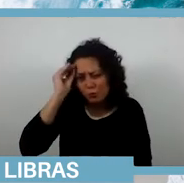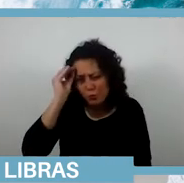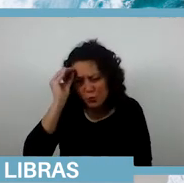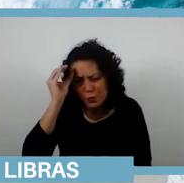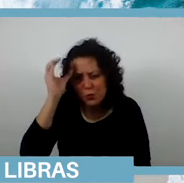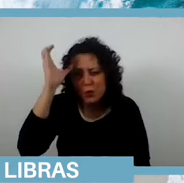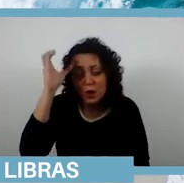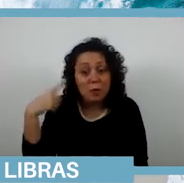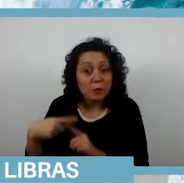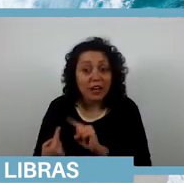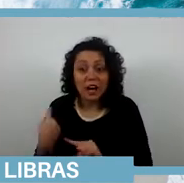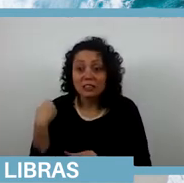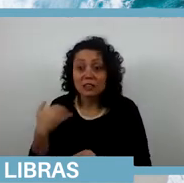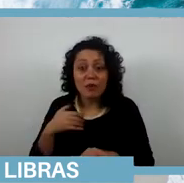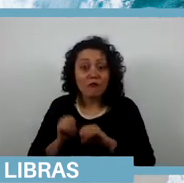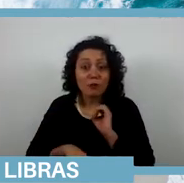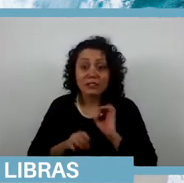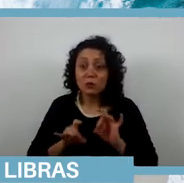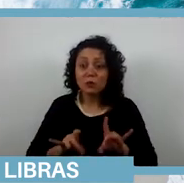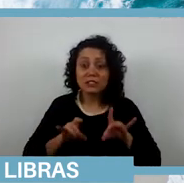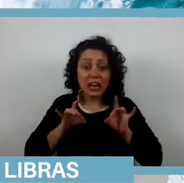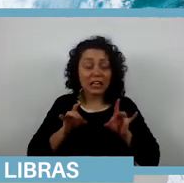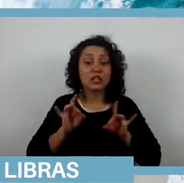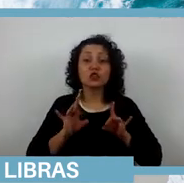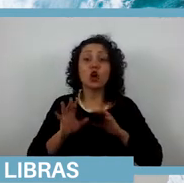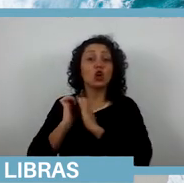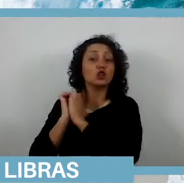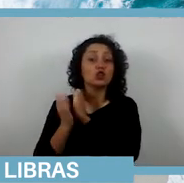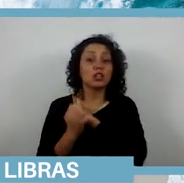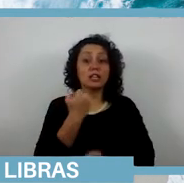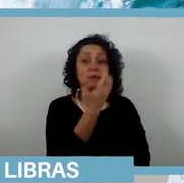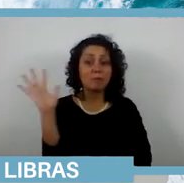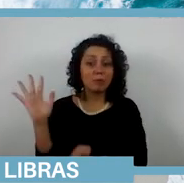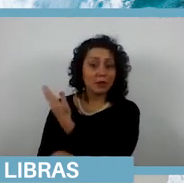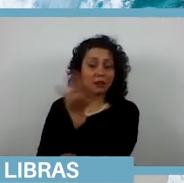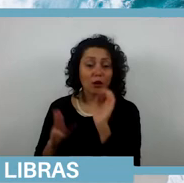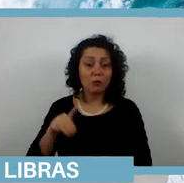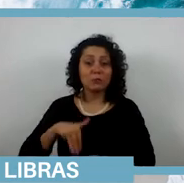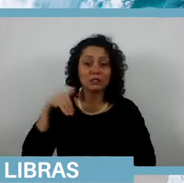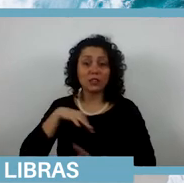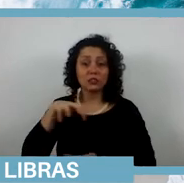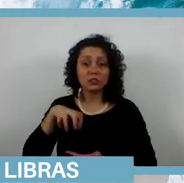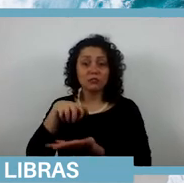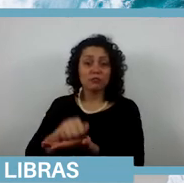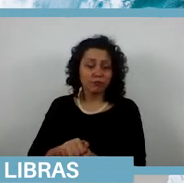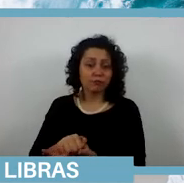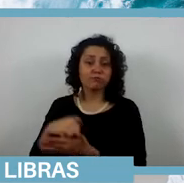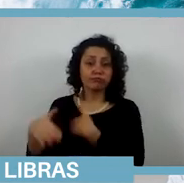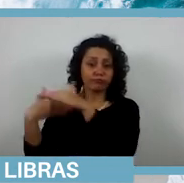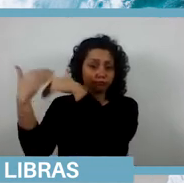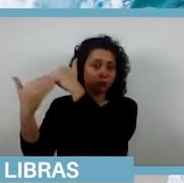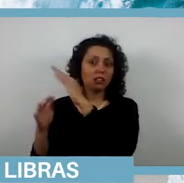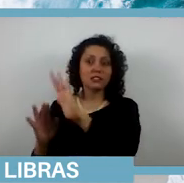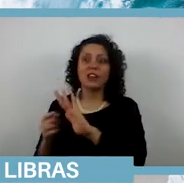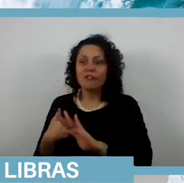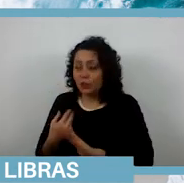uma formação puramente técnica né Hoje é eu era um engenheiro ambiental com mestrado em desenvolvimento sustentável prendendo do sério então